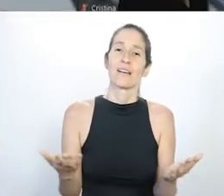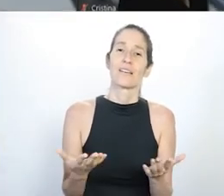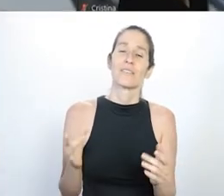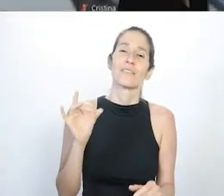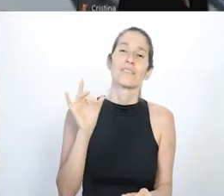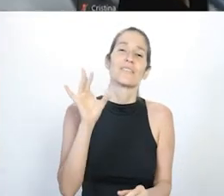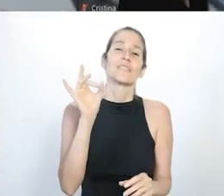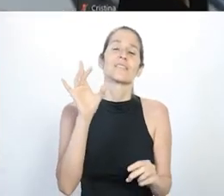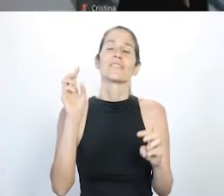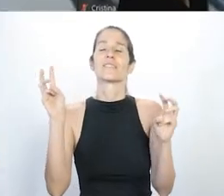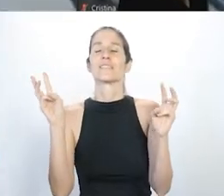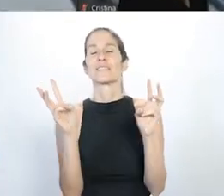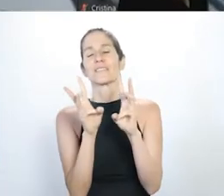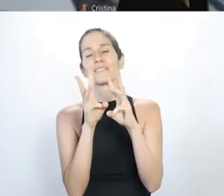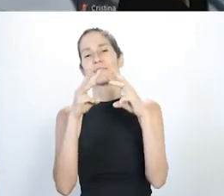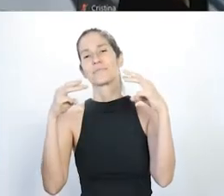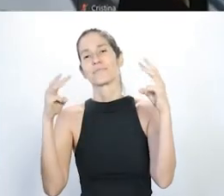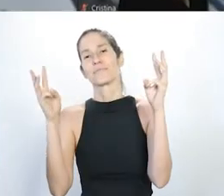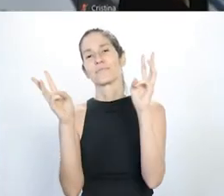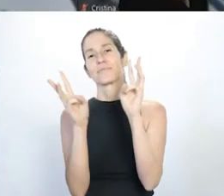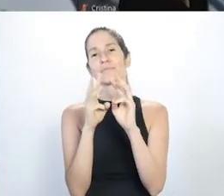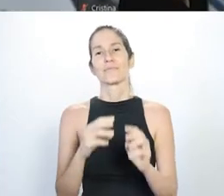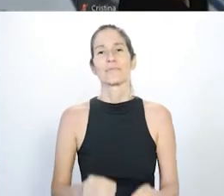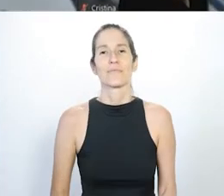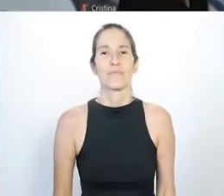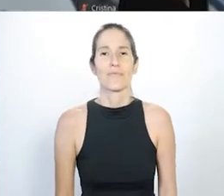é do Mestre Baracho.